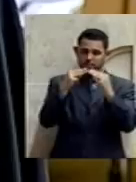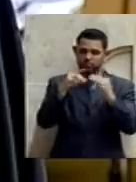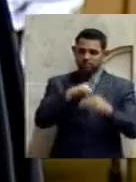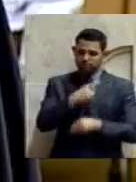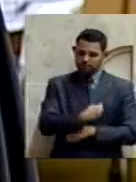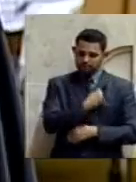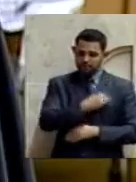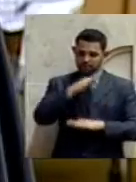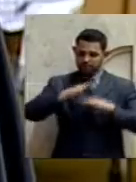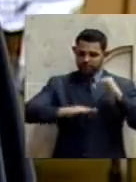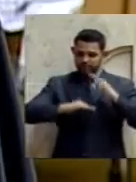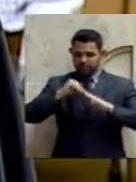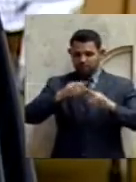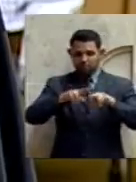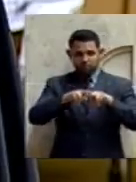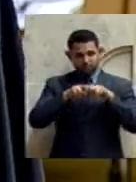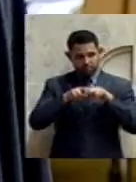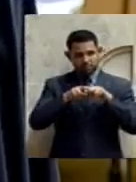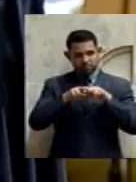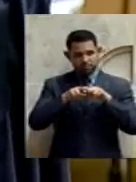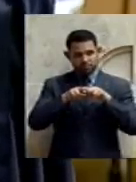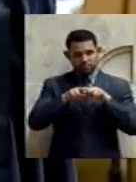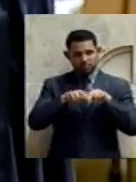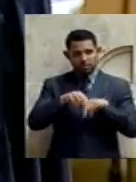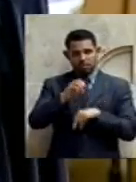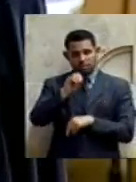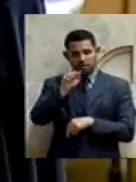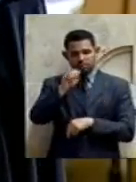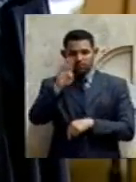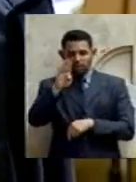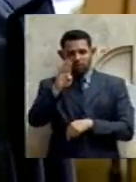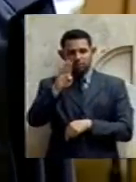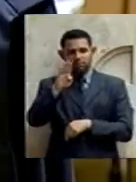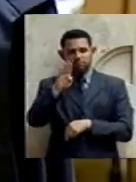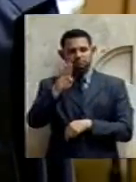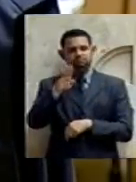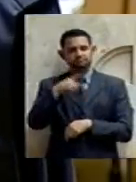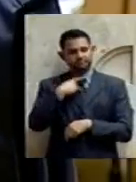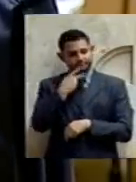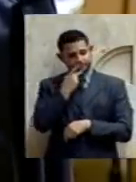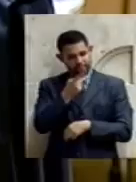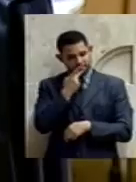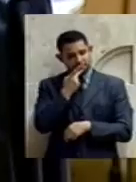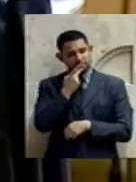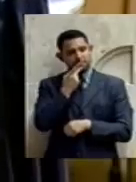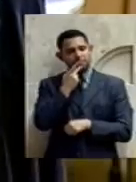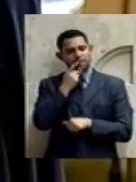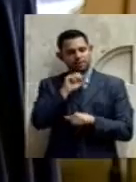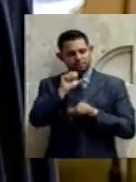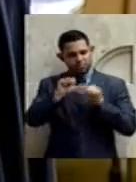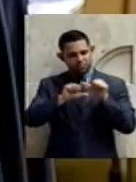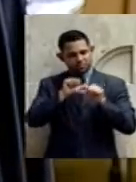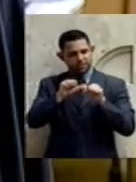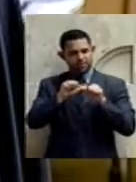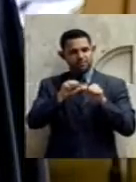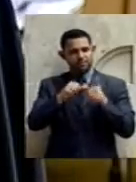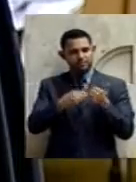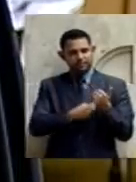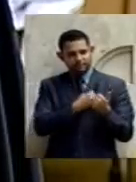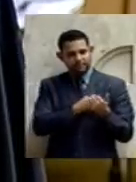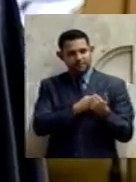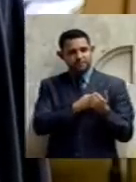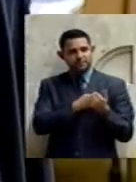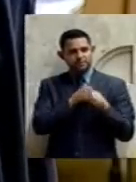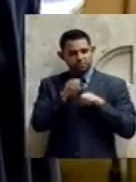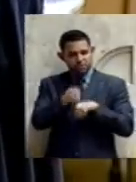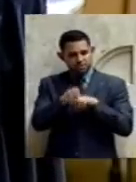atuação. Por esta razão, é que a Ordem dos Advogados do Brasil insiste no aprimoramento das letras jurídicas, do ensino